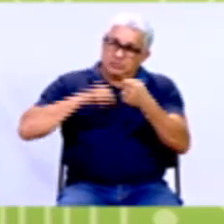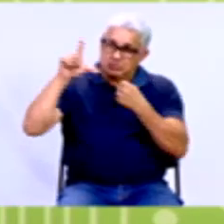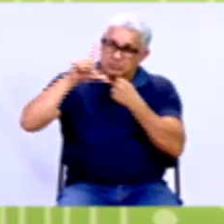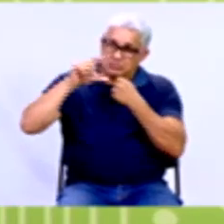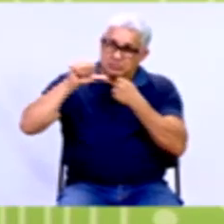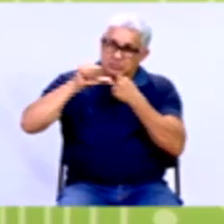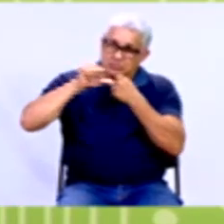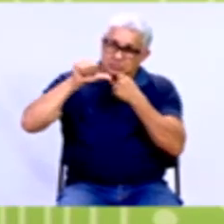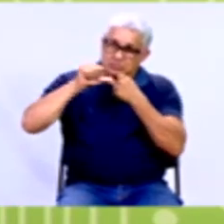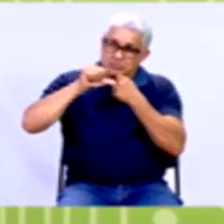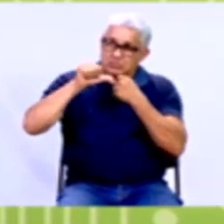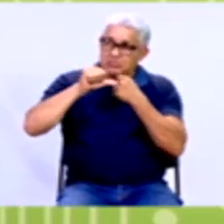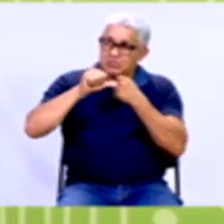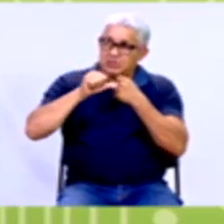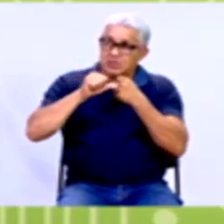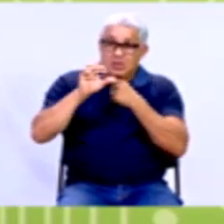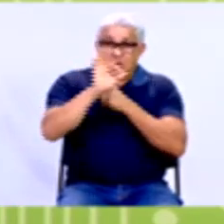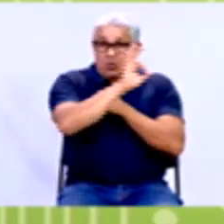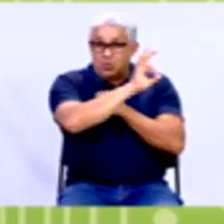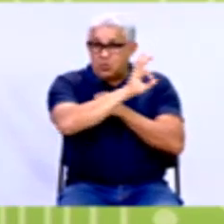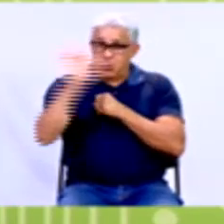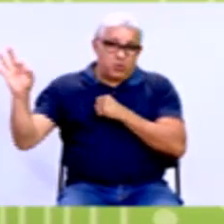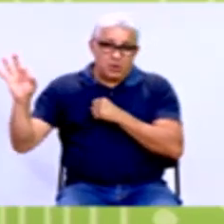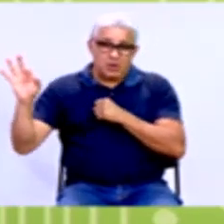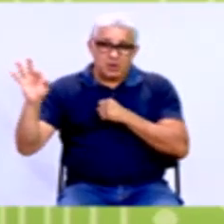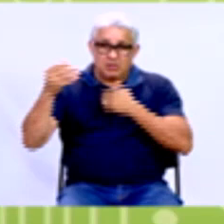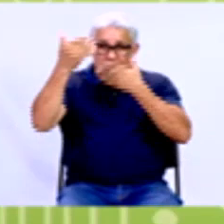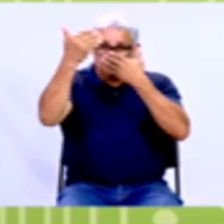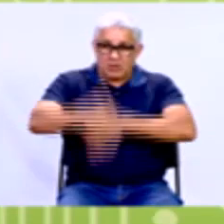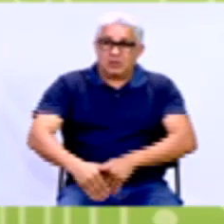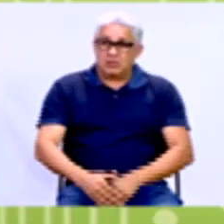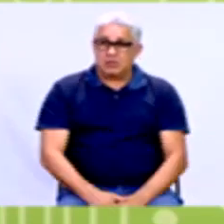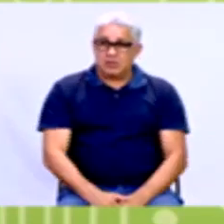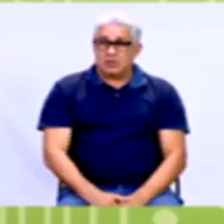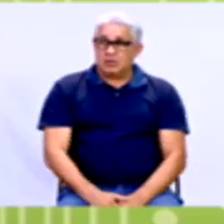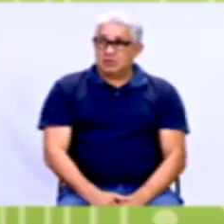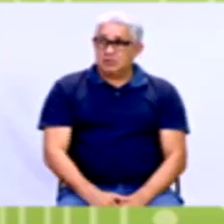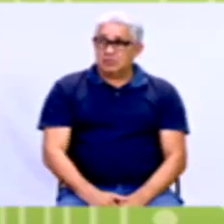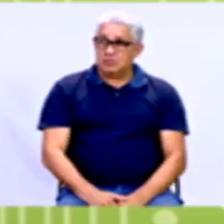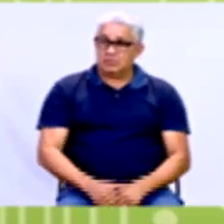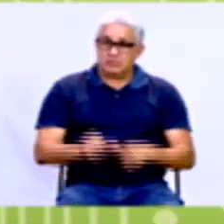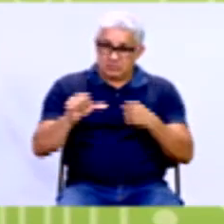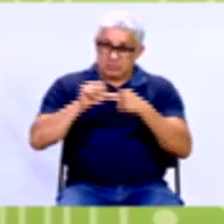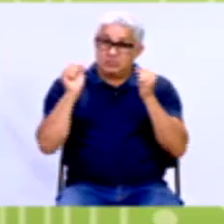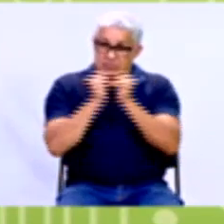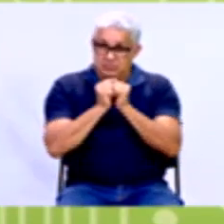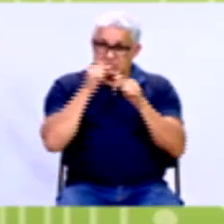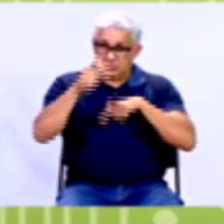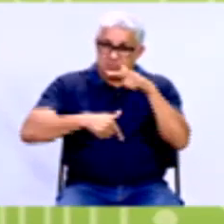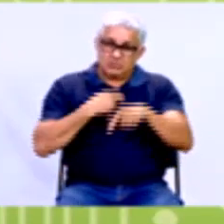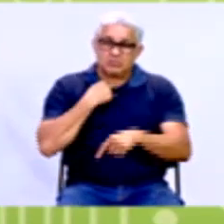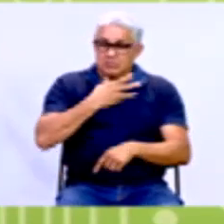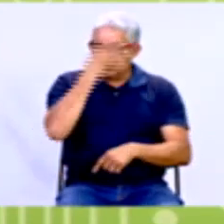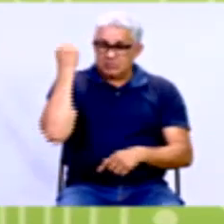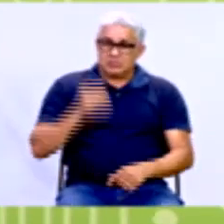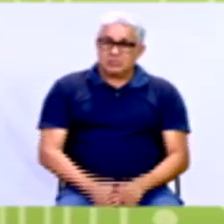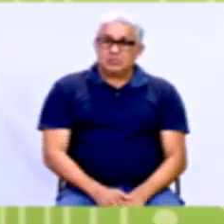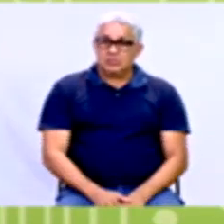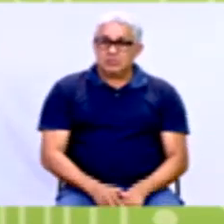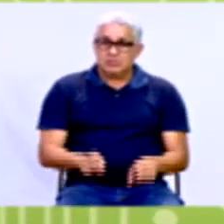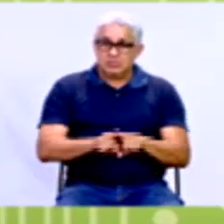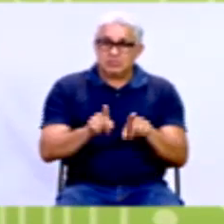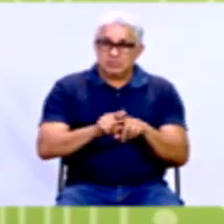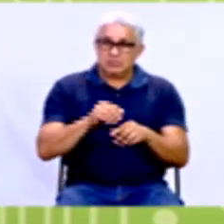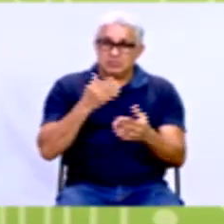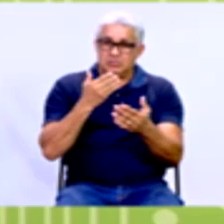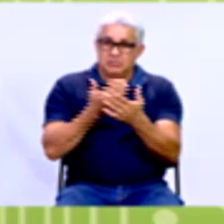ficarem assim, zerados para fazer essa prova aí, para chegar lá e, né, arrebentar. Então é isso aí, pessoal. A gente vê vocês